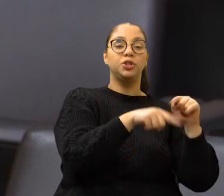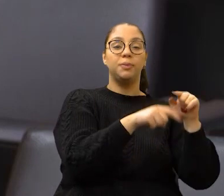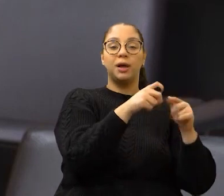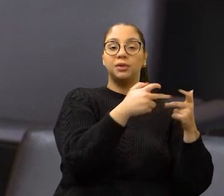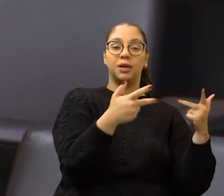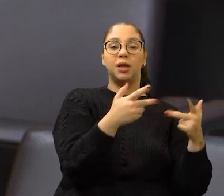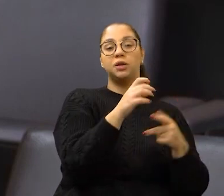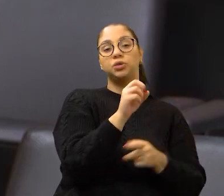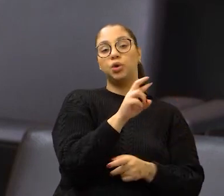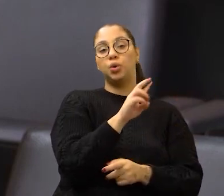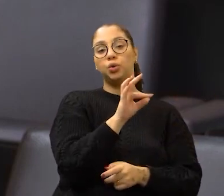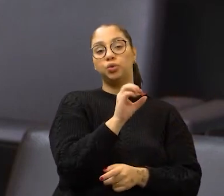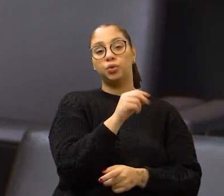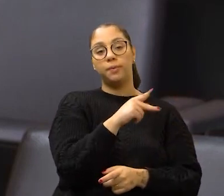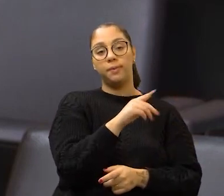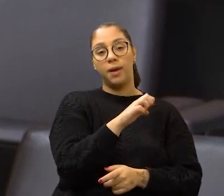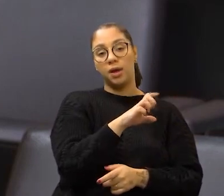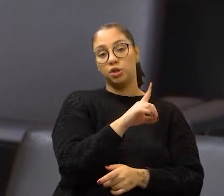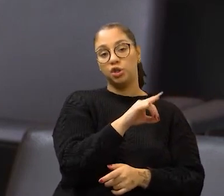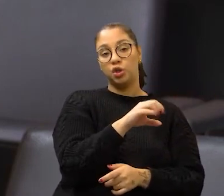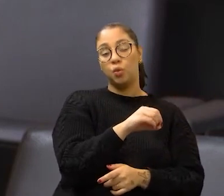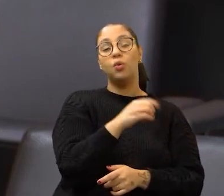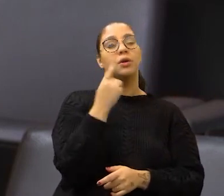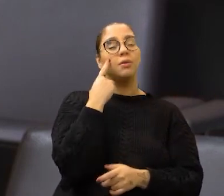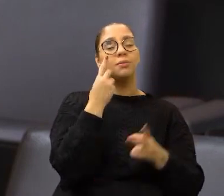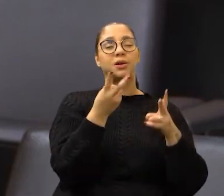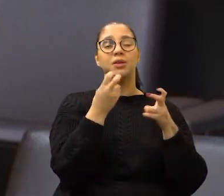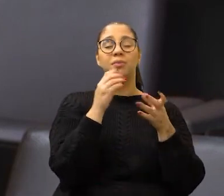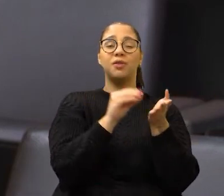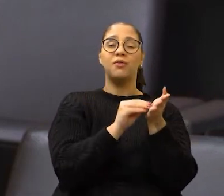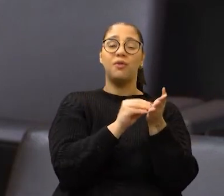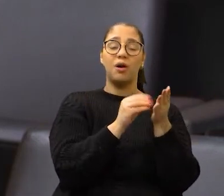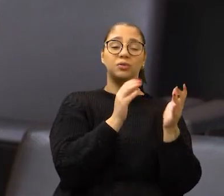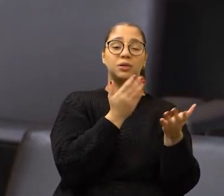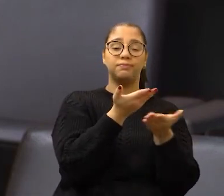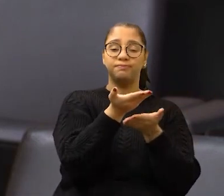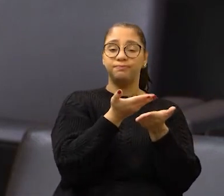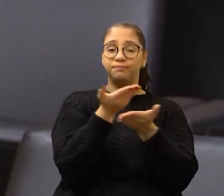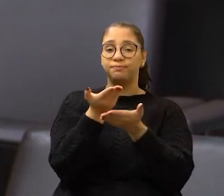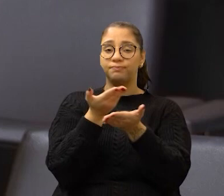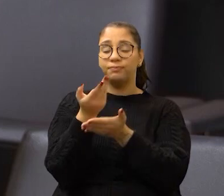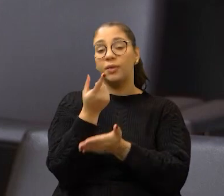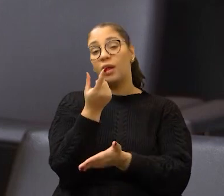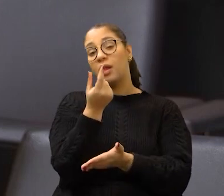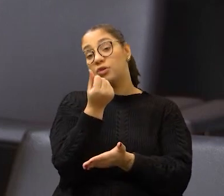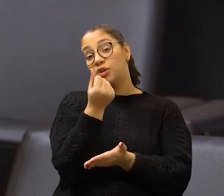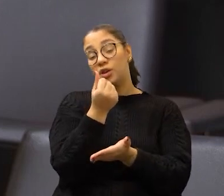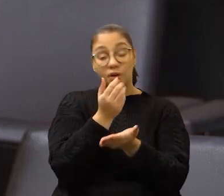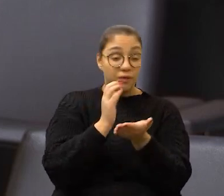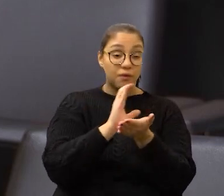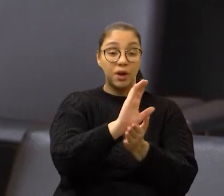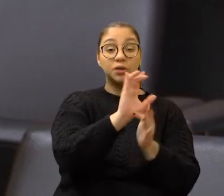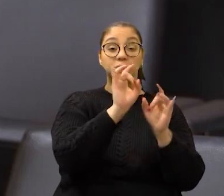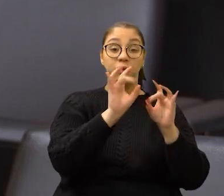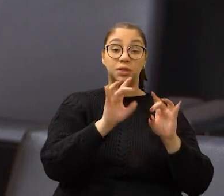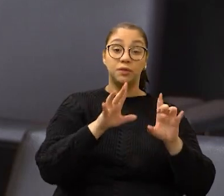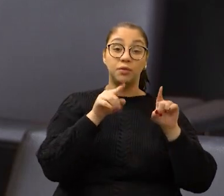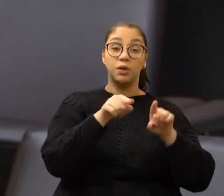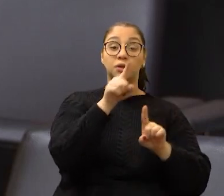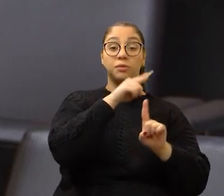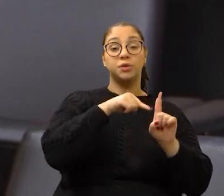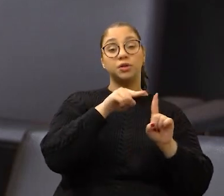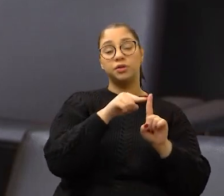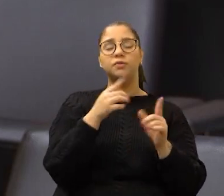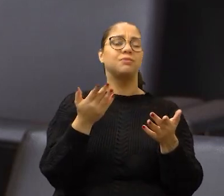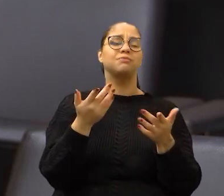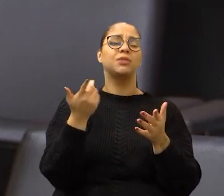uma falta de comunicação com os setores que têm verbas específicas para esse fim.